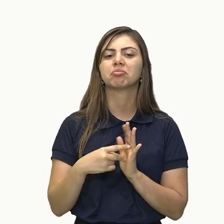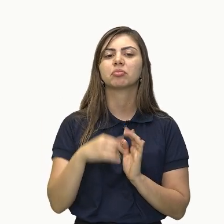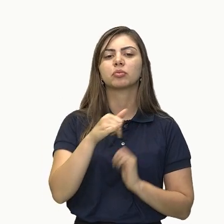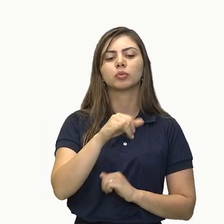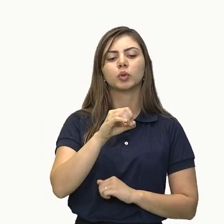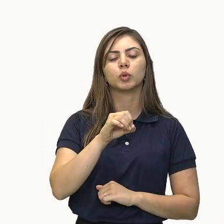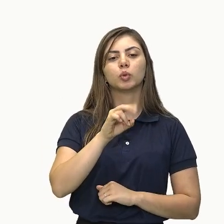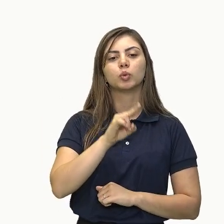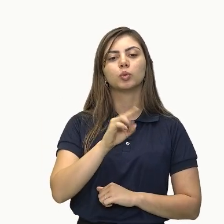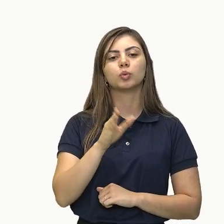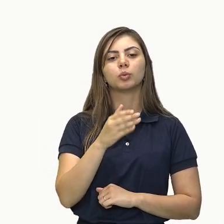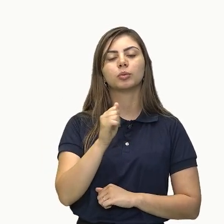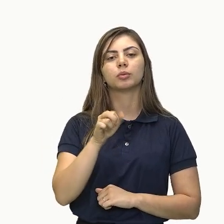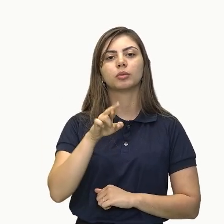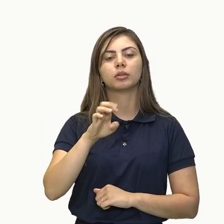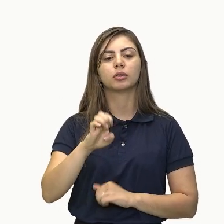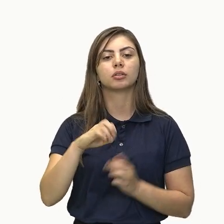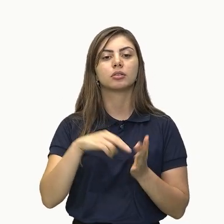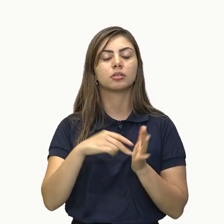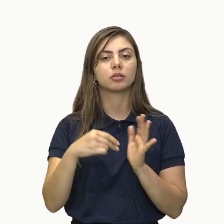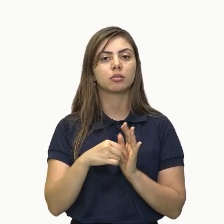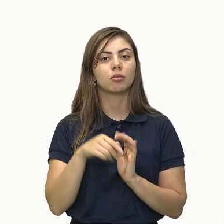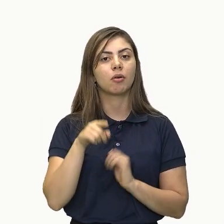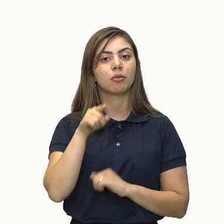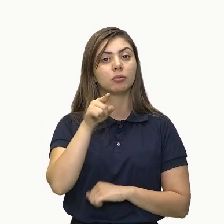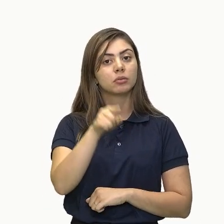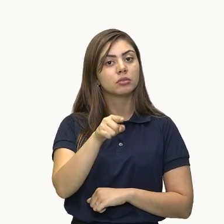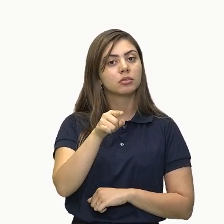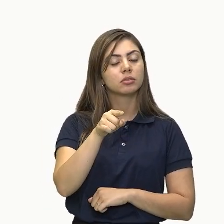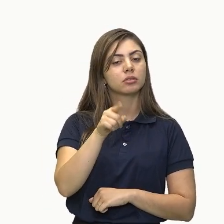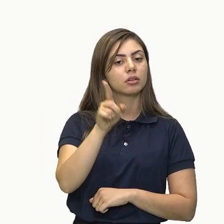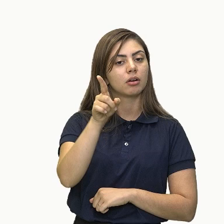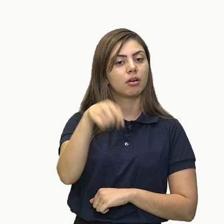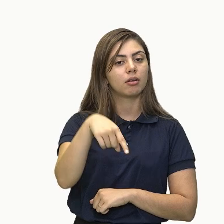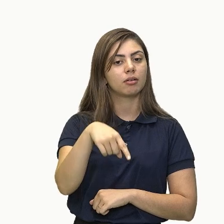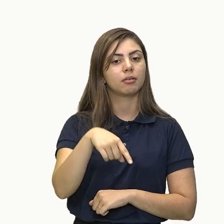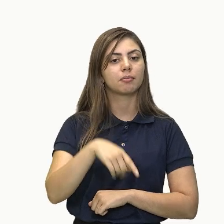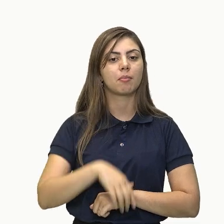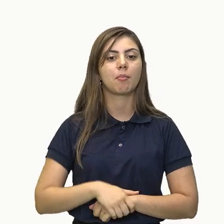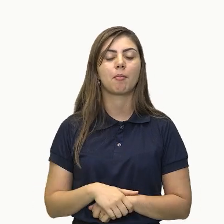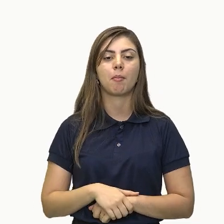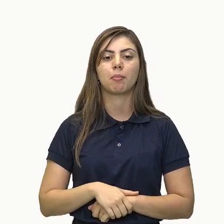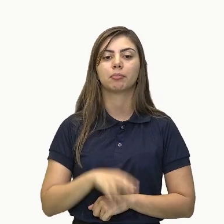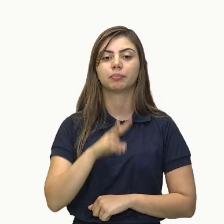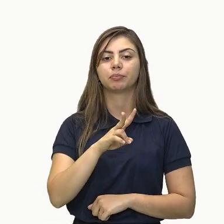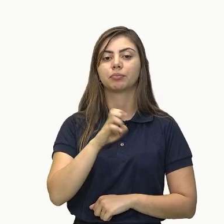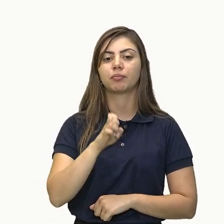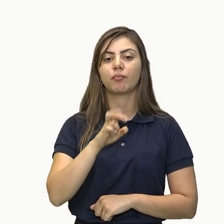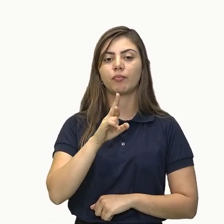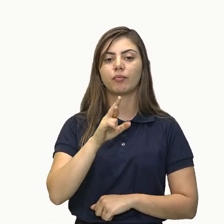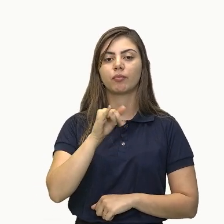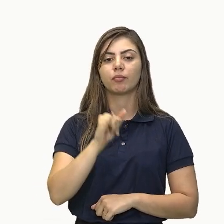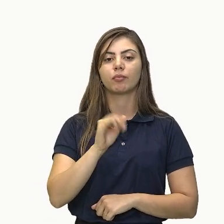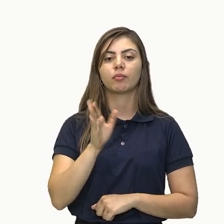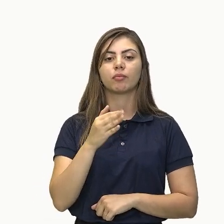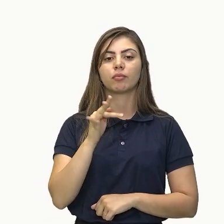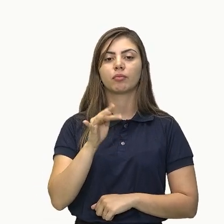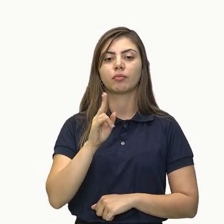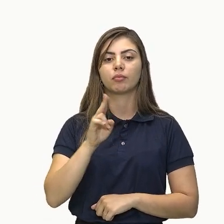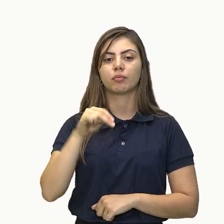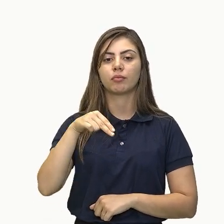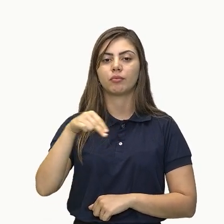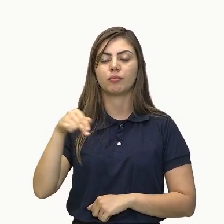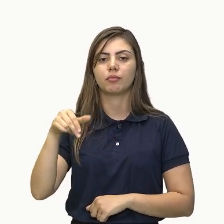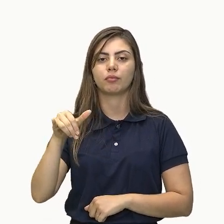are? Você é very funny. Very funny. You are